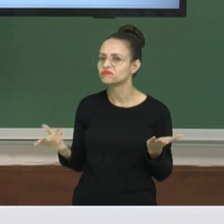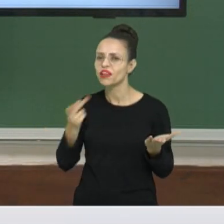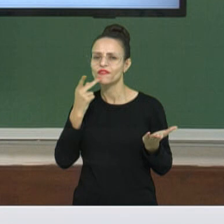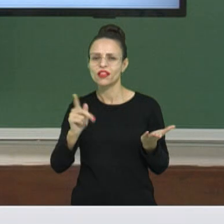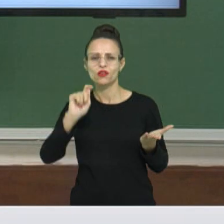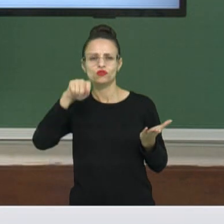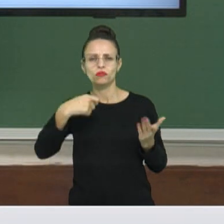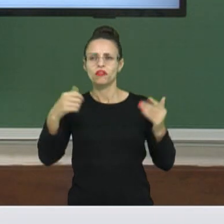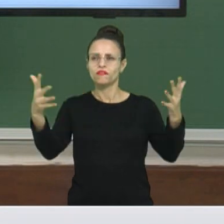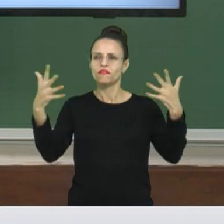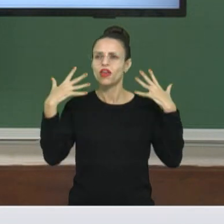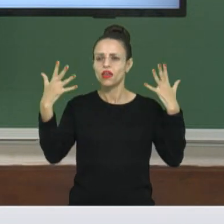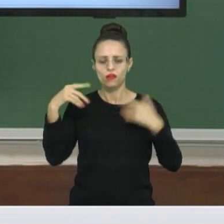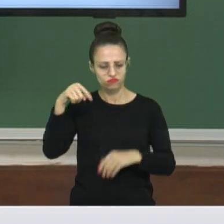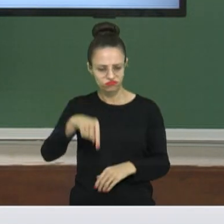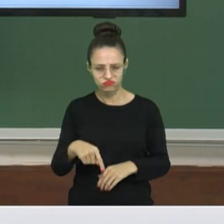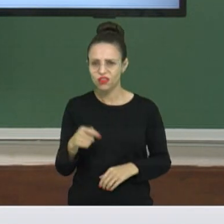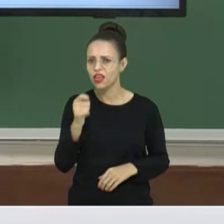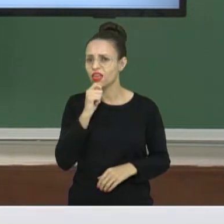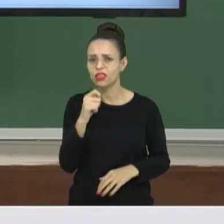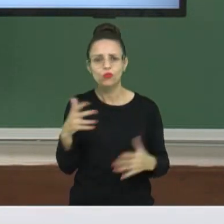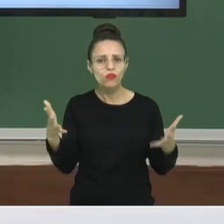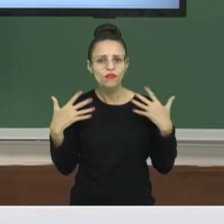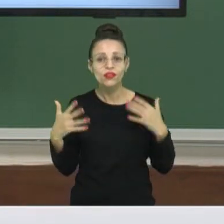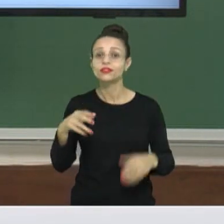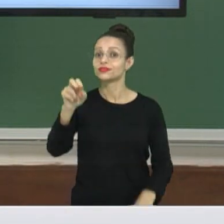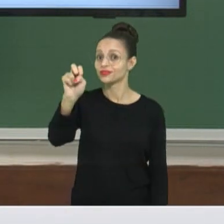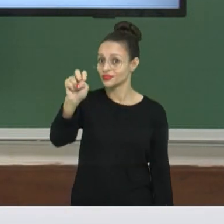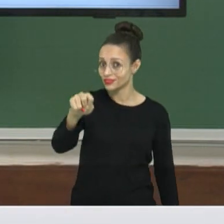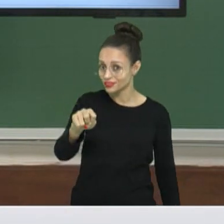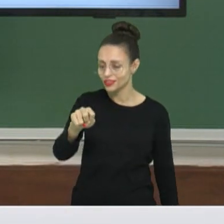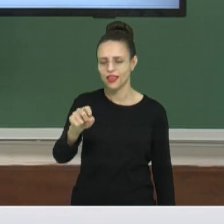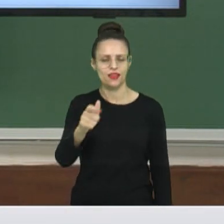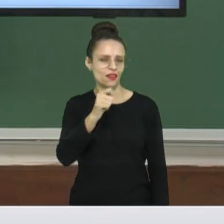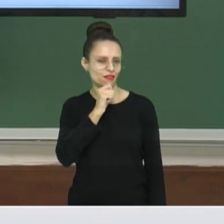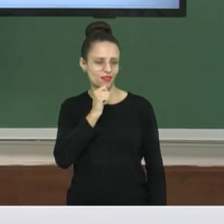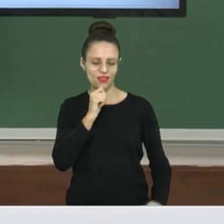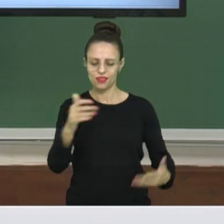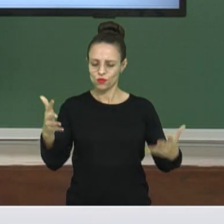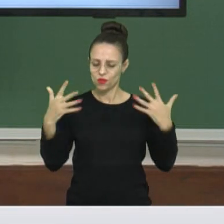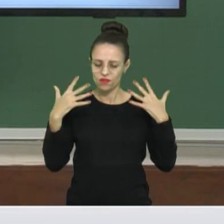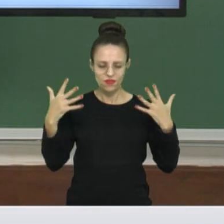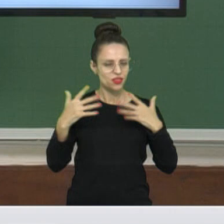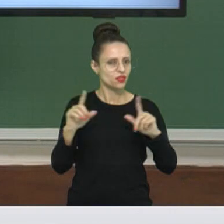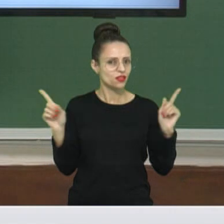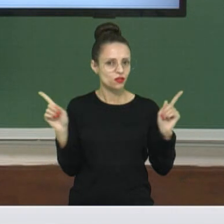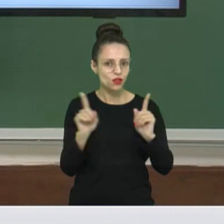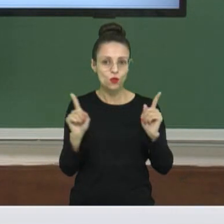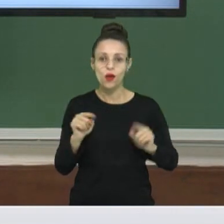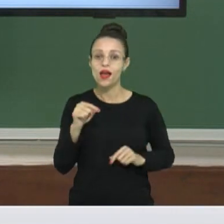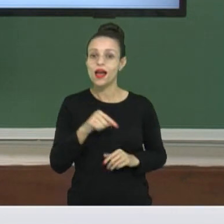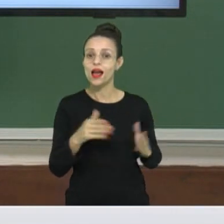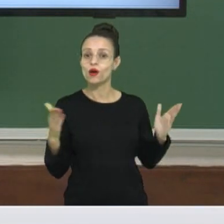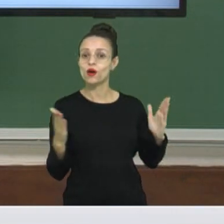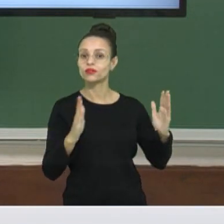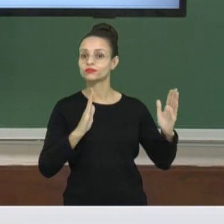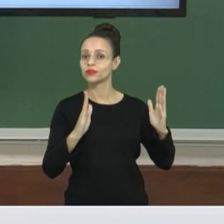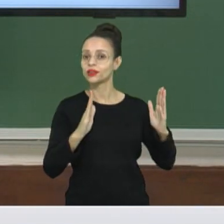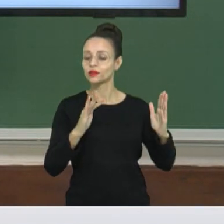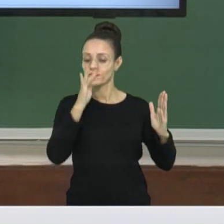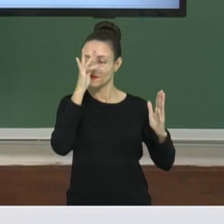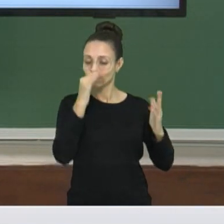falando verão, mas nós não estamos no verão. Sim, nós não estamos no verão. Nós estamos na